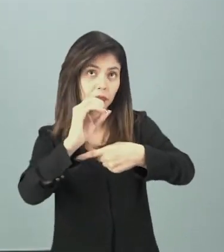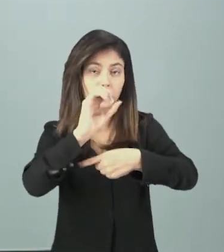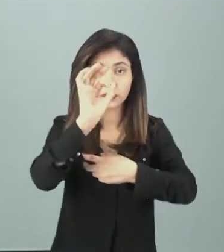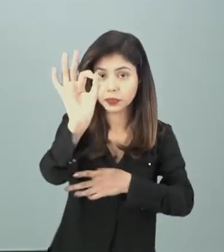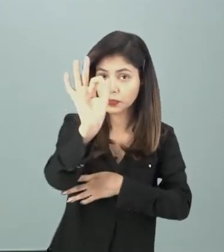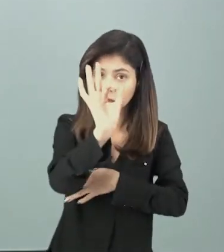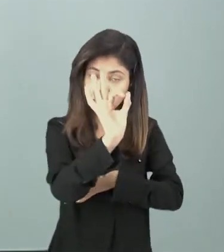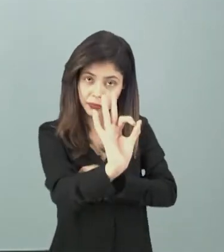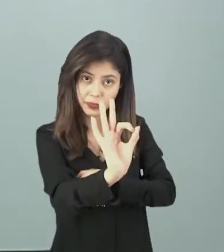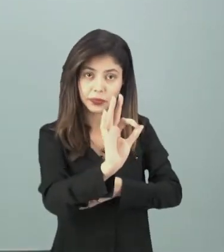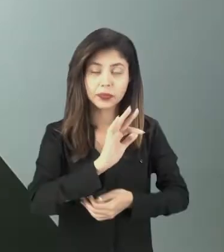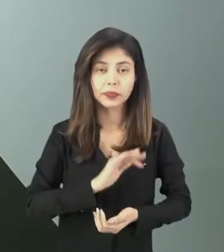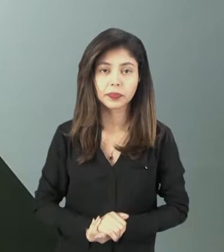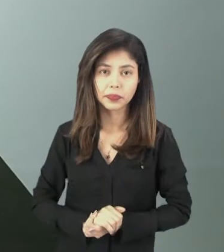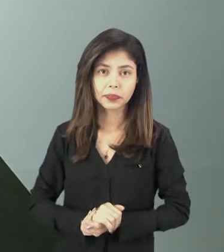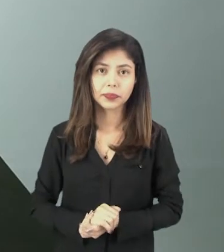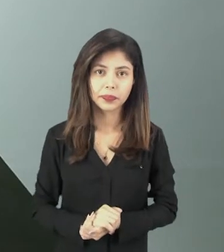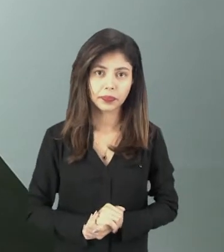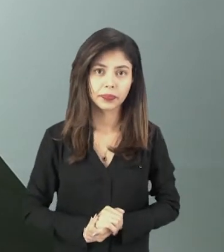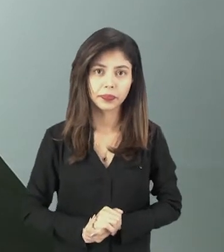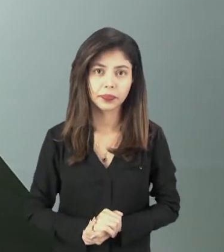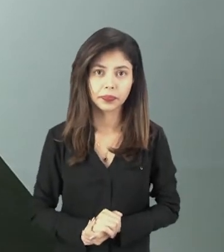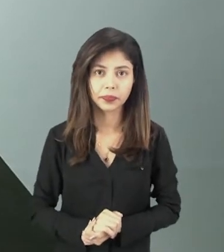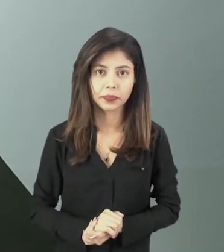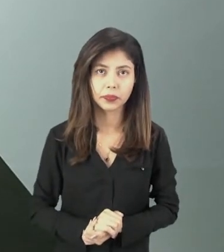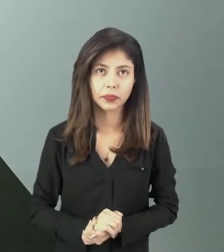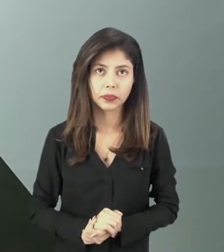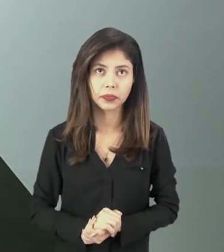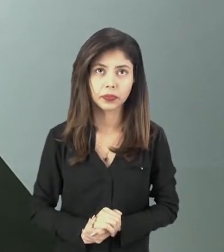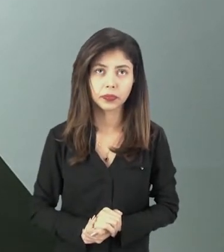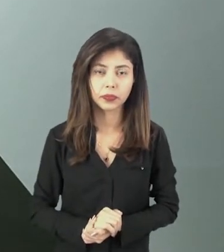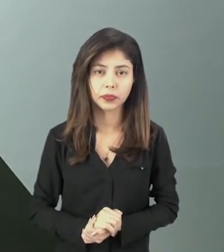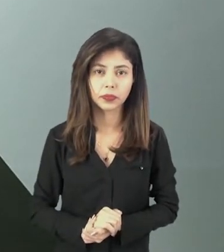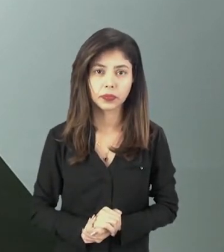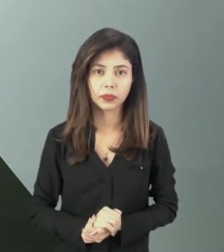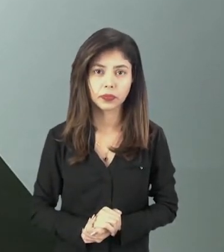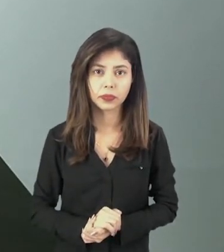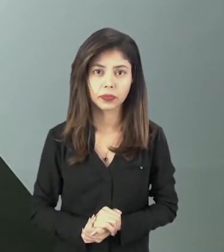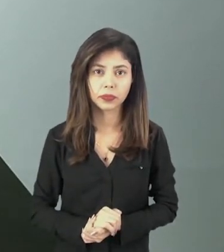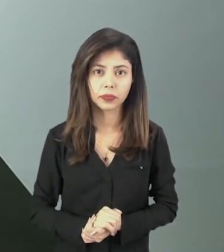por cento mais de